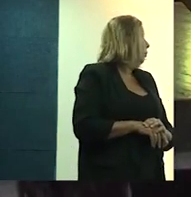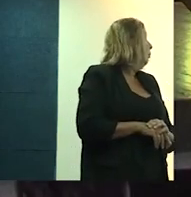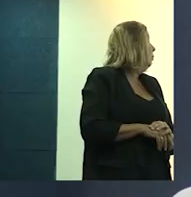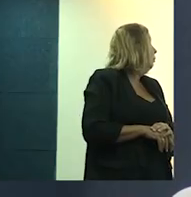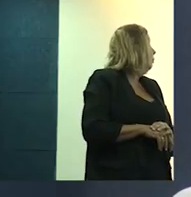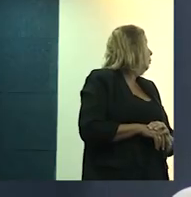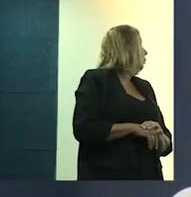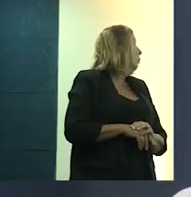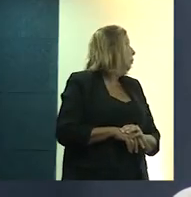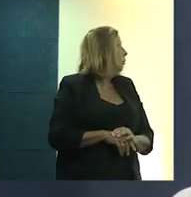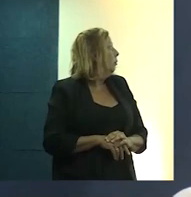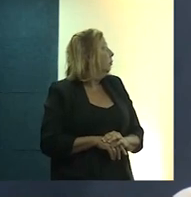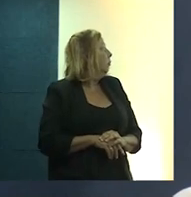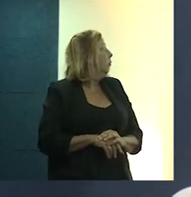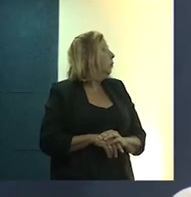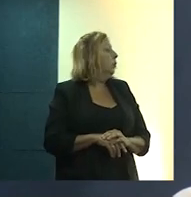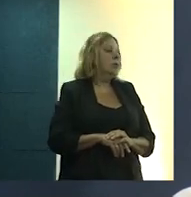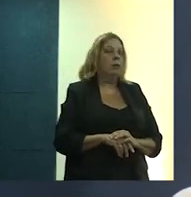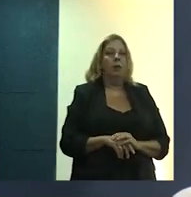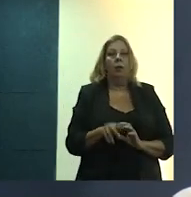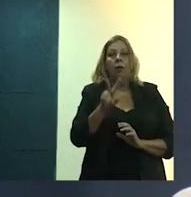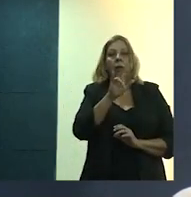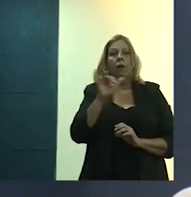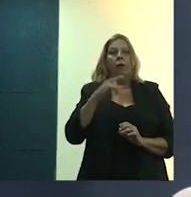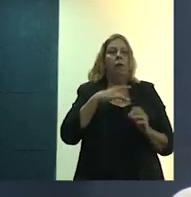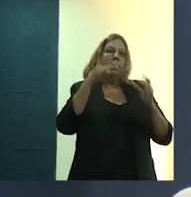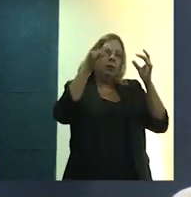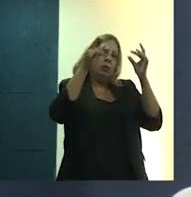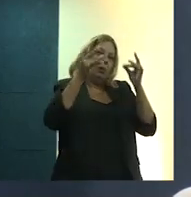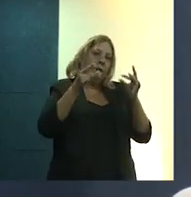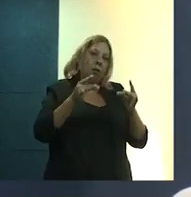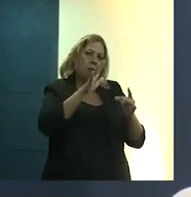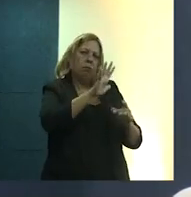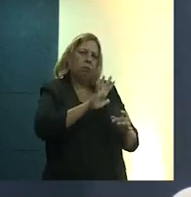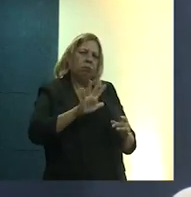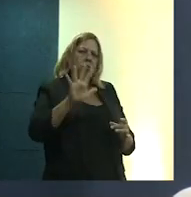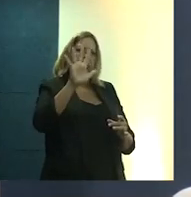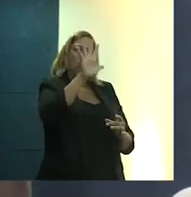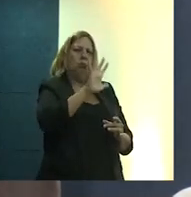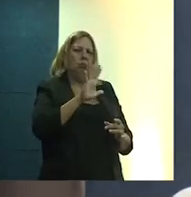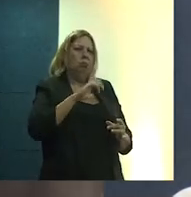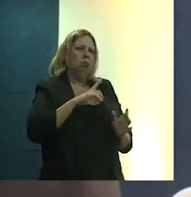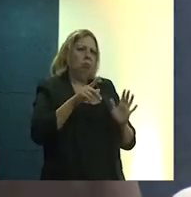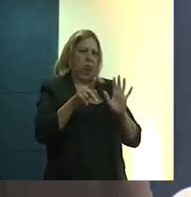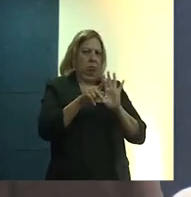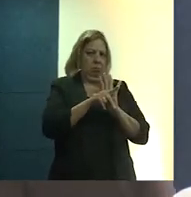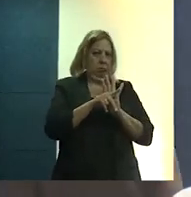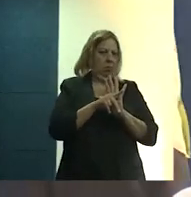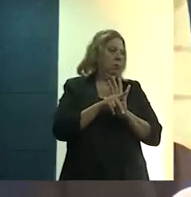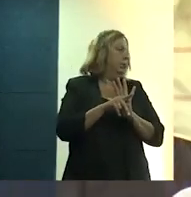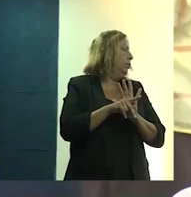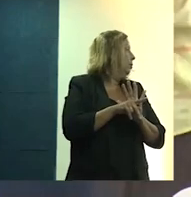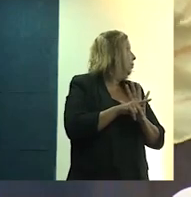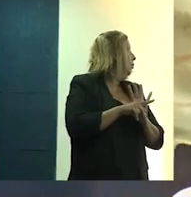vou falar aqui um pouquinho mais em detalhes sobre esse posto territorial né a gente falou